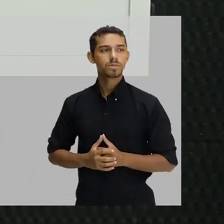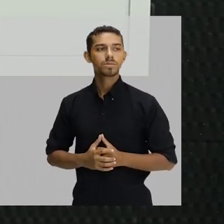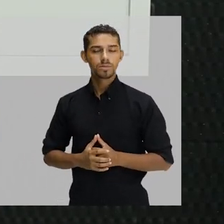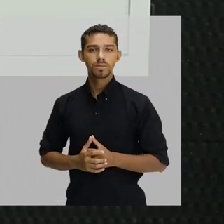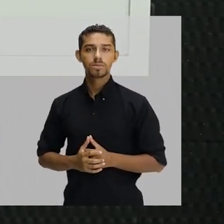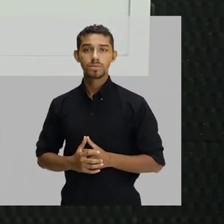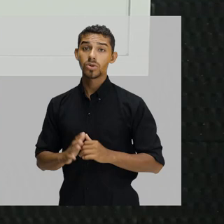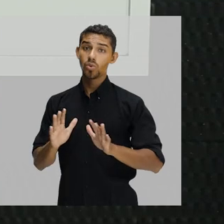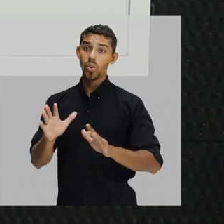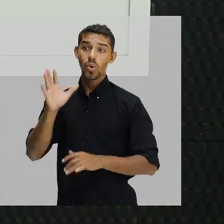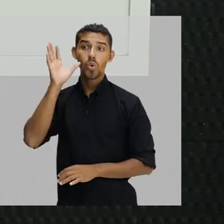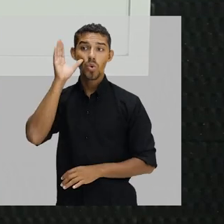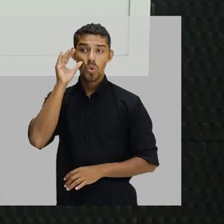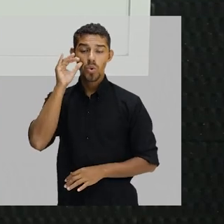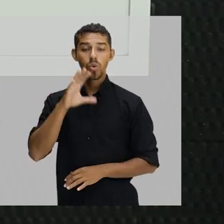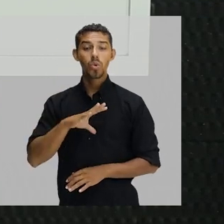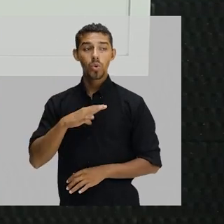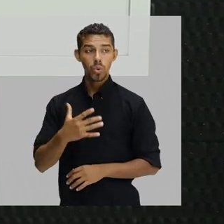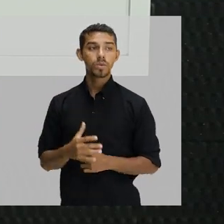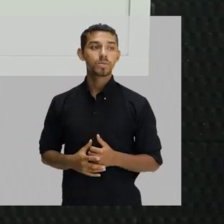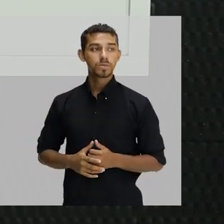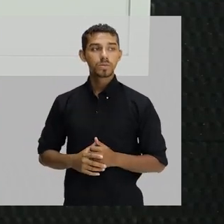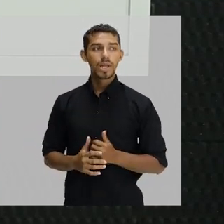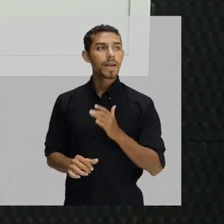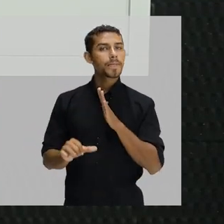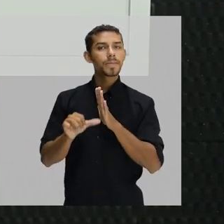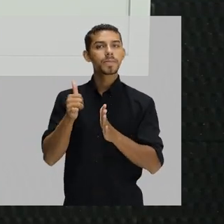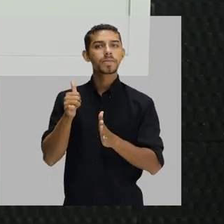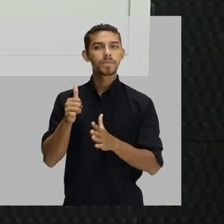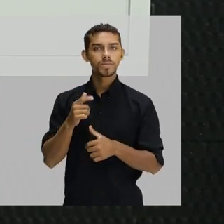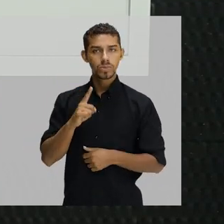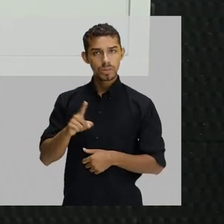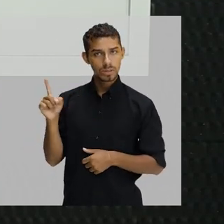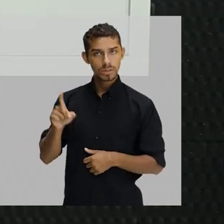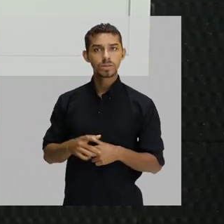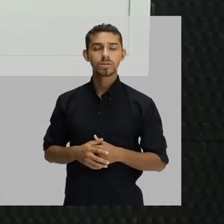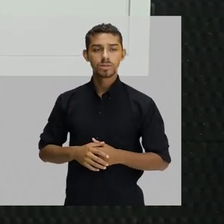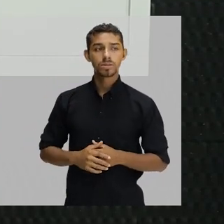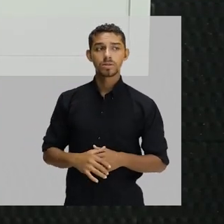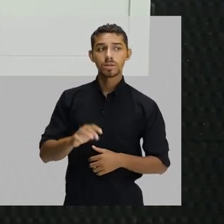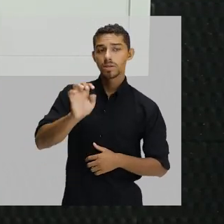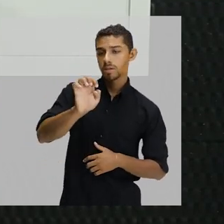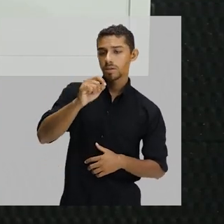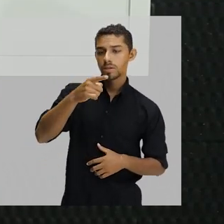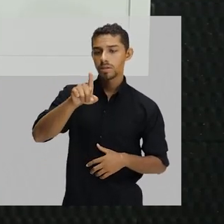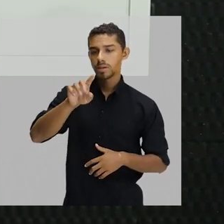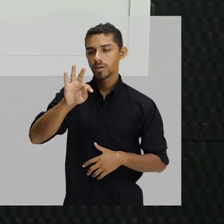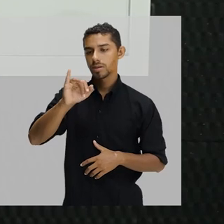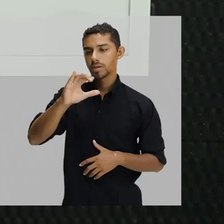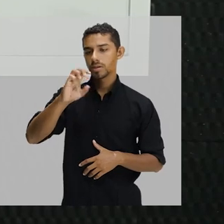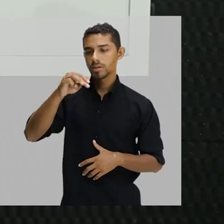Olha que coisa curiosa. Então, a primeira coisa que você vai ter de entender é o seguinte: na etimologia,